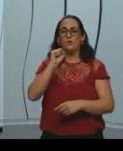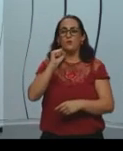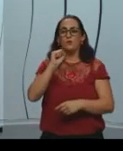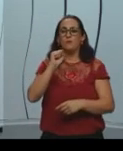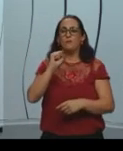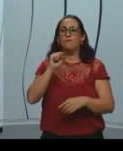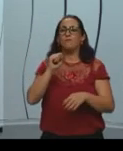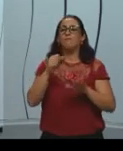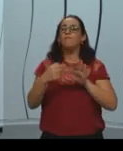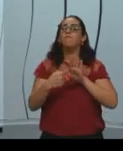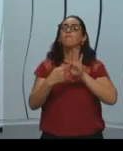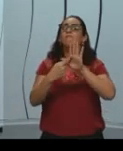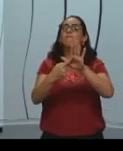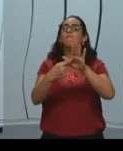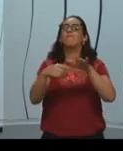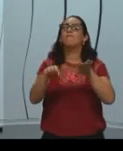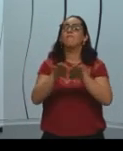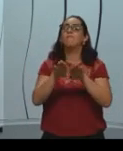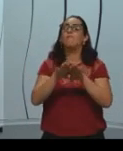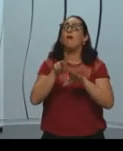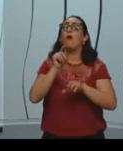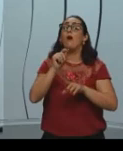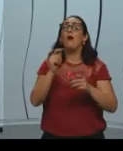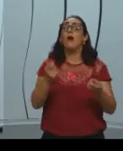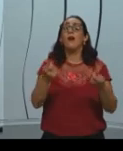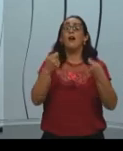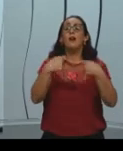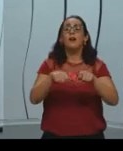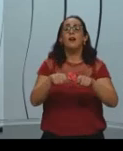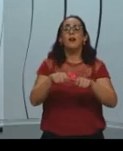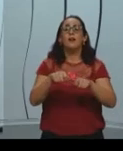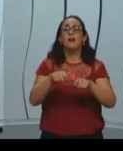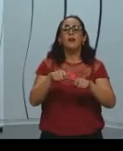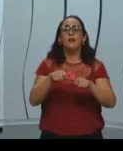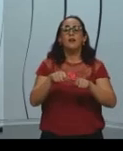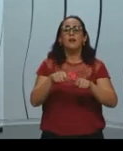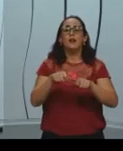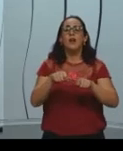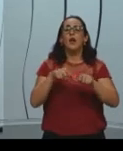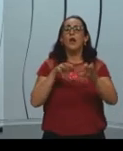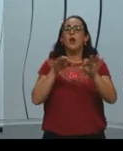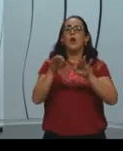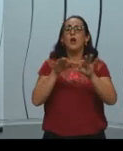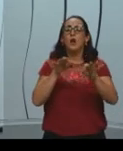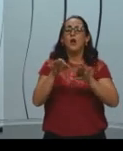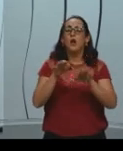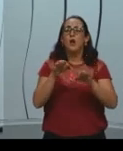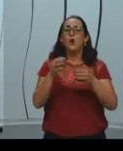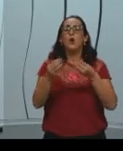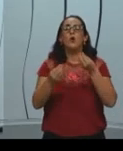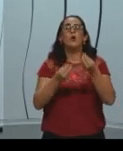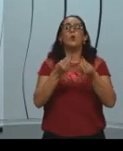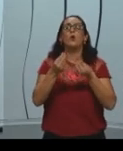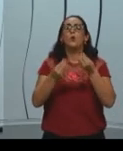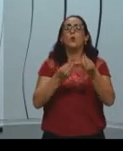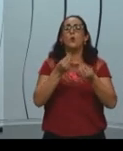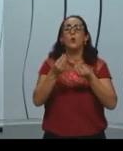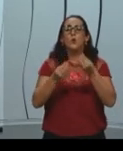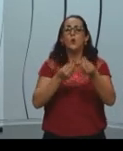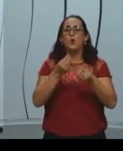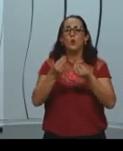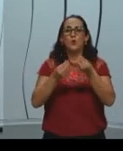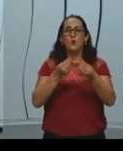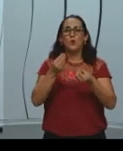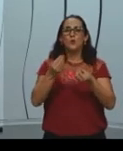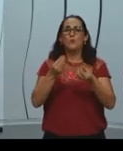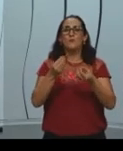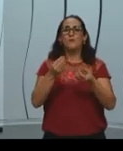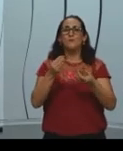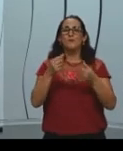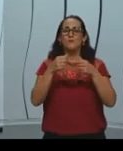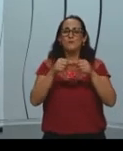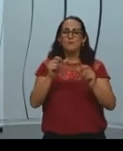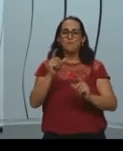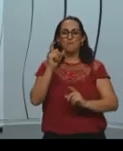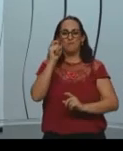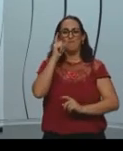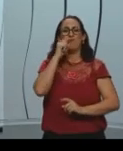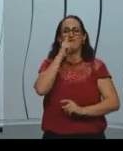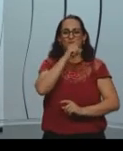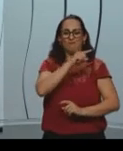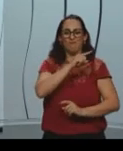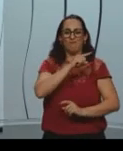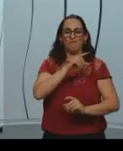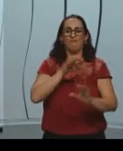mostrar aí essa capacidade de organização, né? De como não foram passivos diante do processo de escravidão.